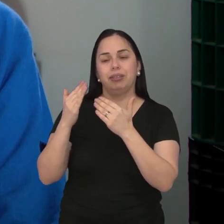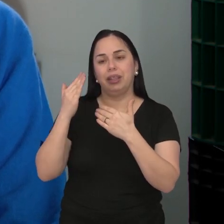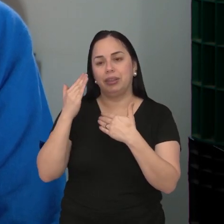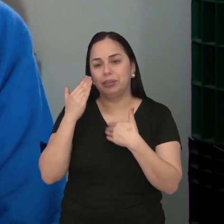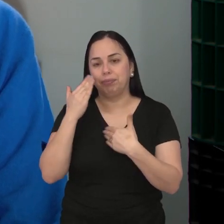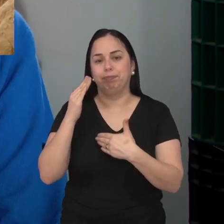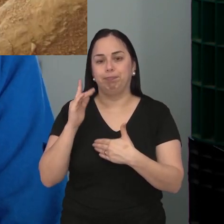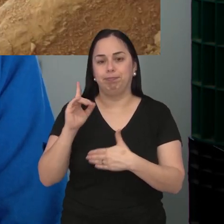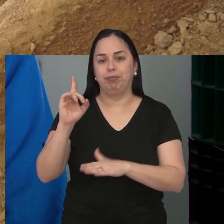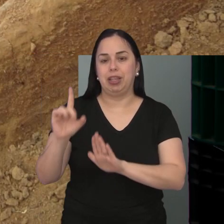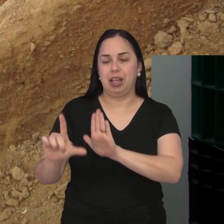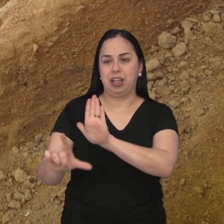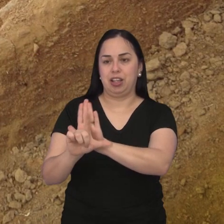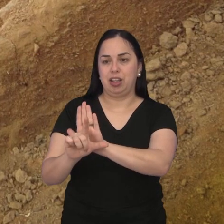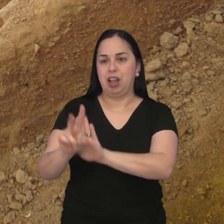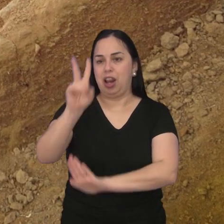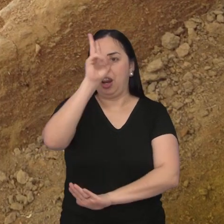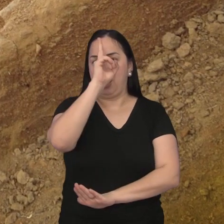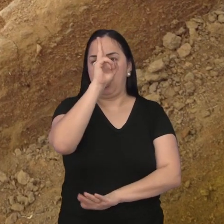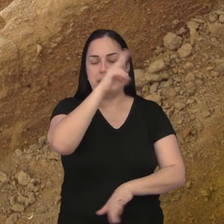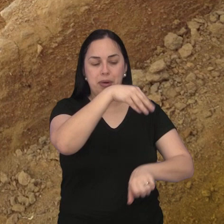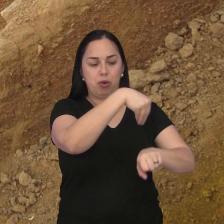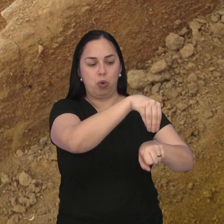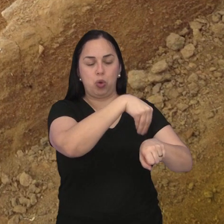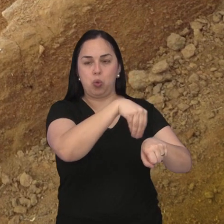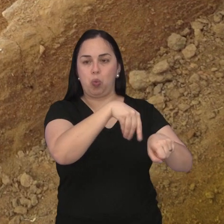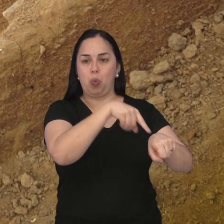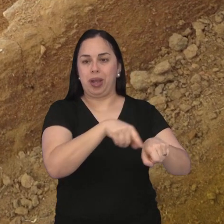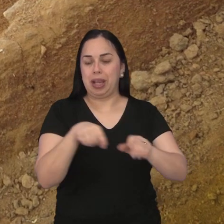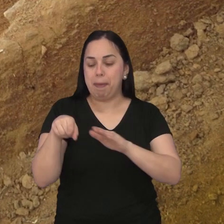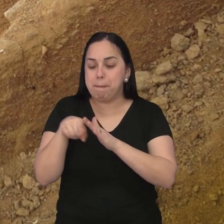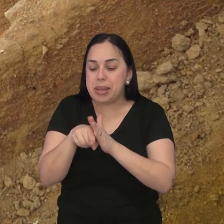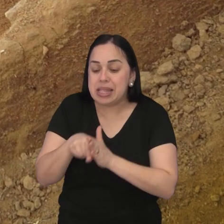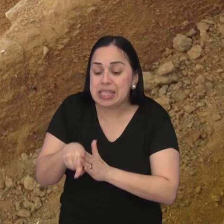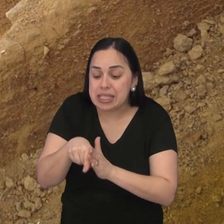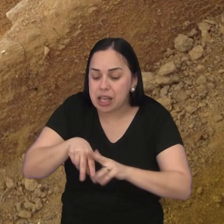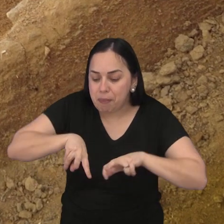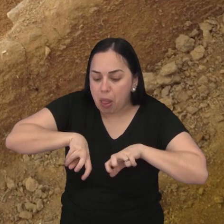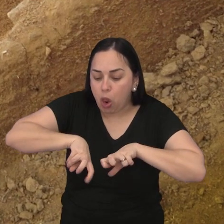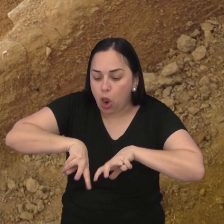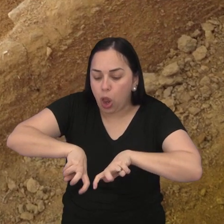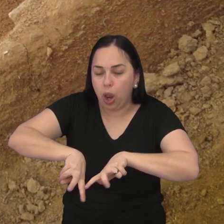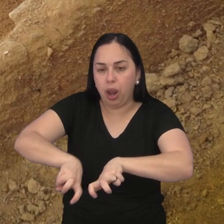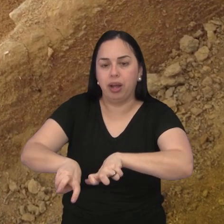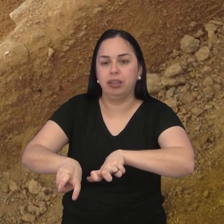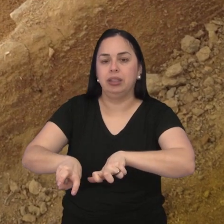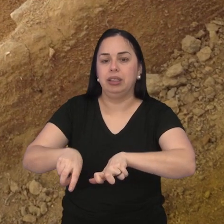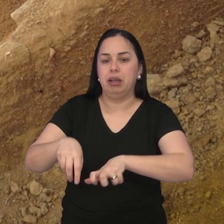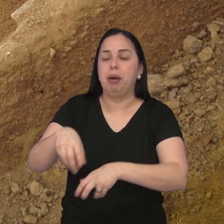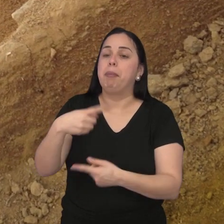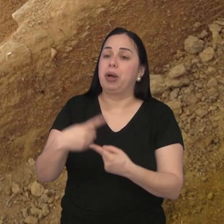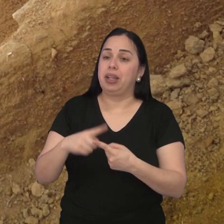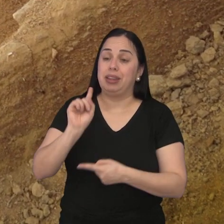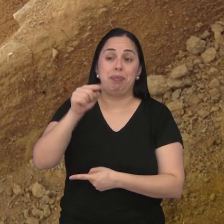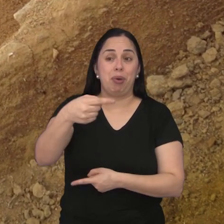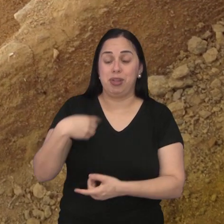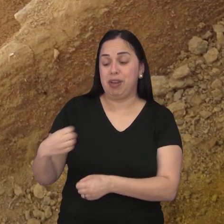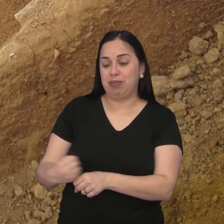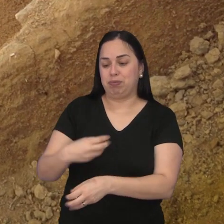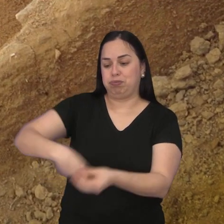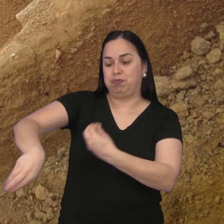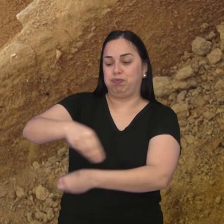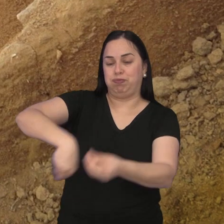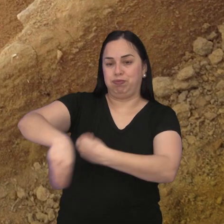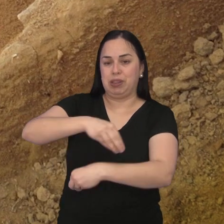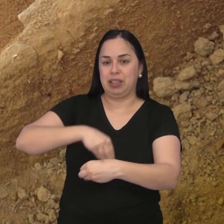bem, lembrou que o arqueólogo é o fulano que faz pesquisa no solo, que vai ser totalmente remexido. E se